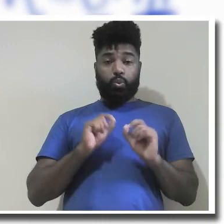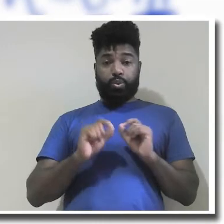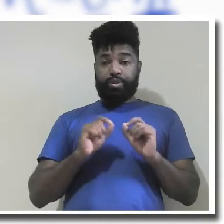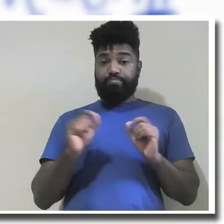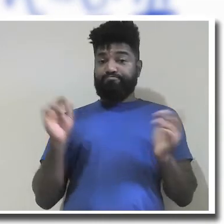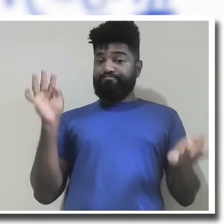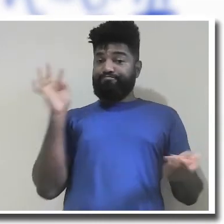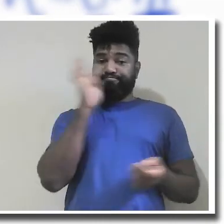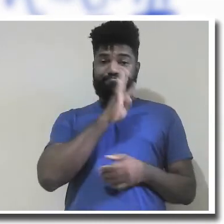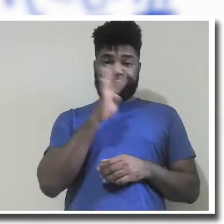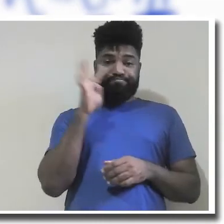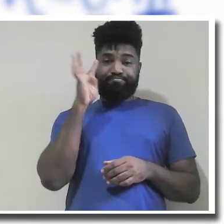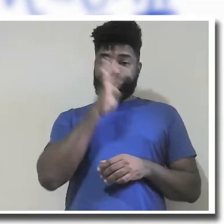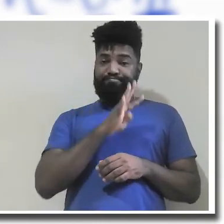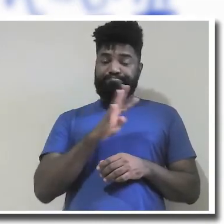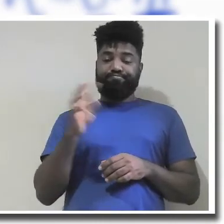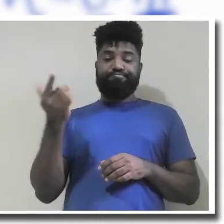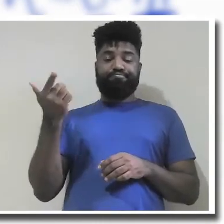absurdo.